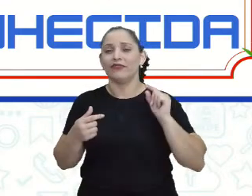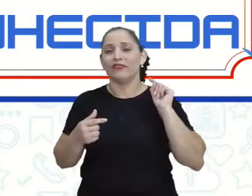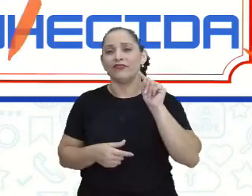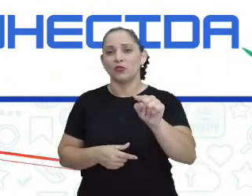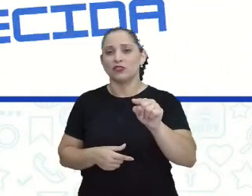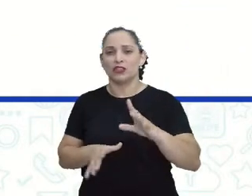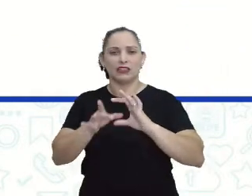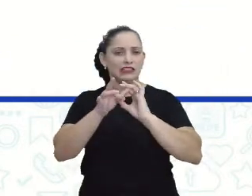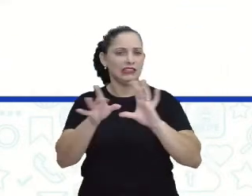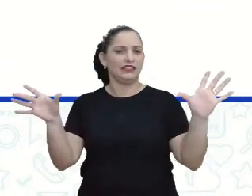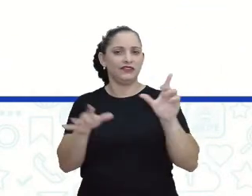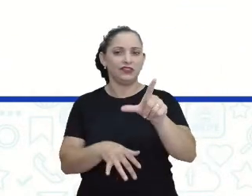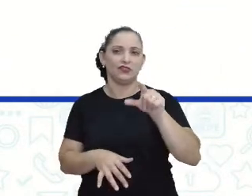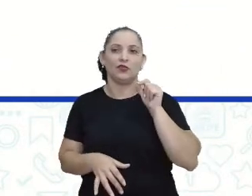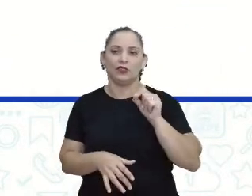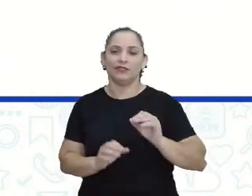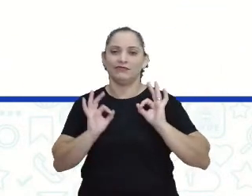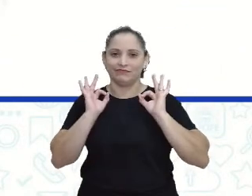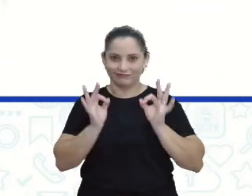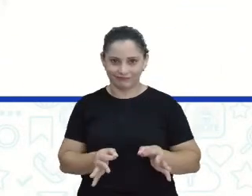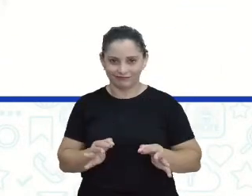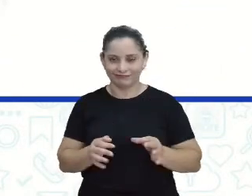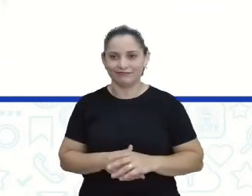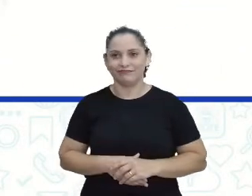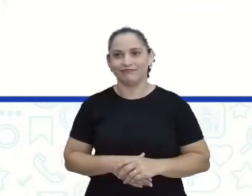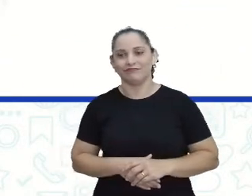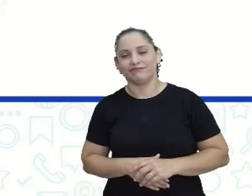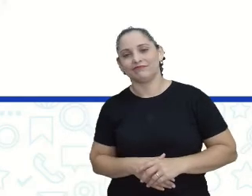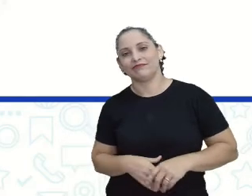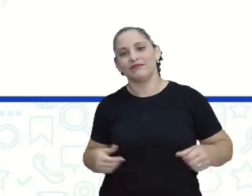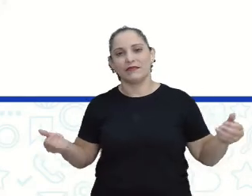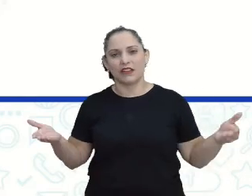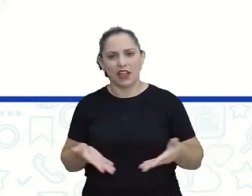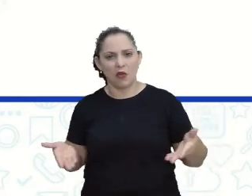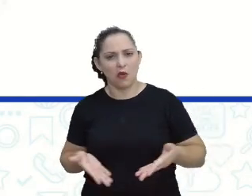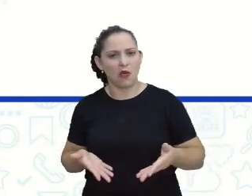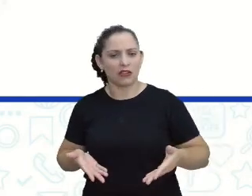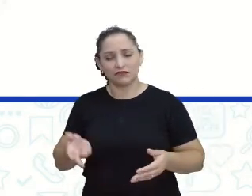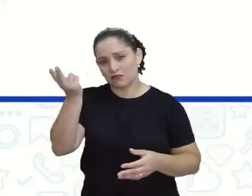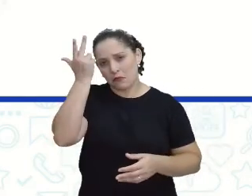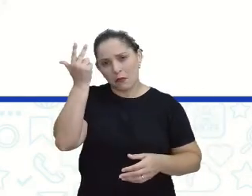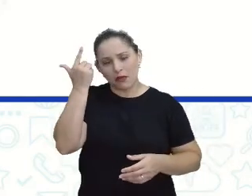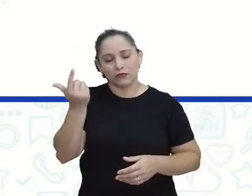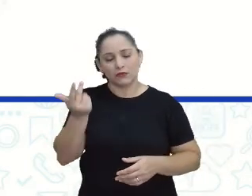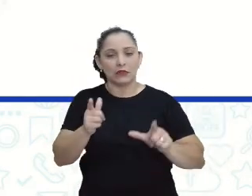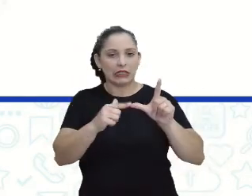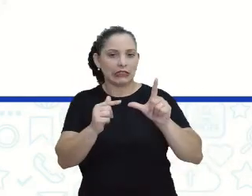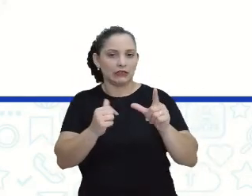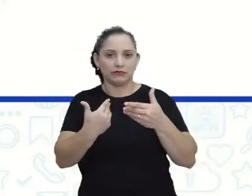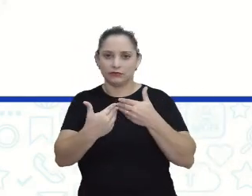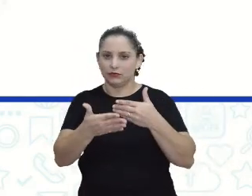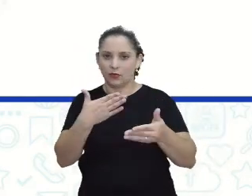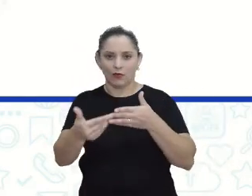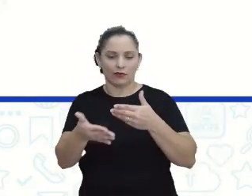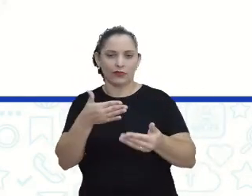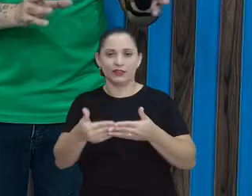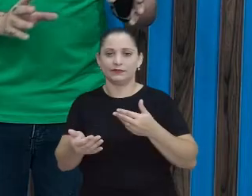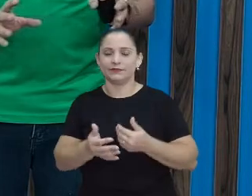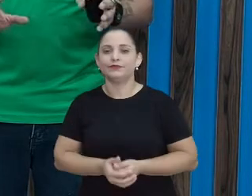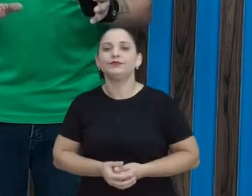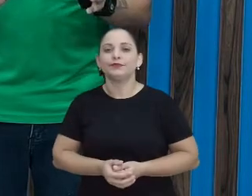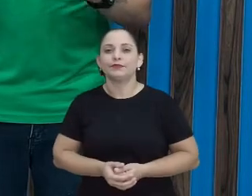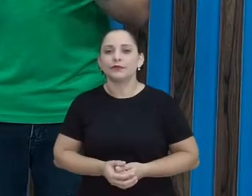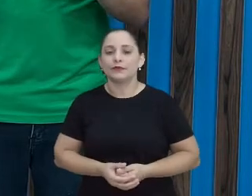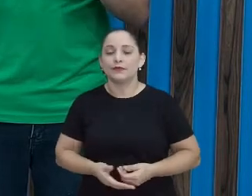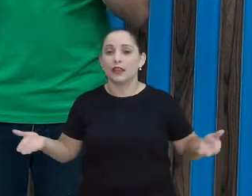você quiser escolher, tá certo? Nesse primeiro momento não faz tanta diferença não. Então vamos lá. Nesse momento, como o professor Pedro falou, a gente